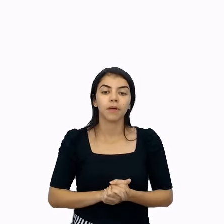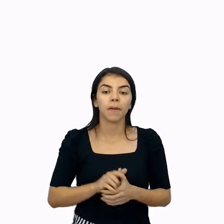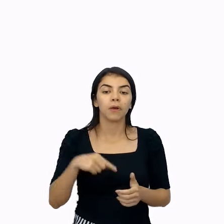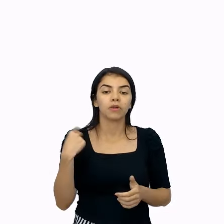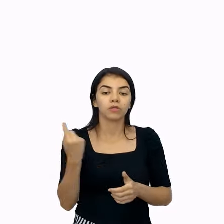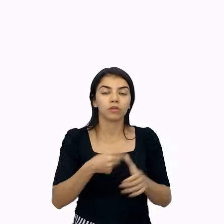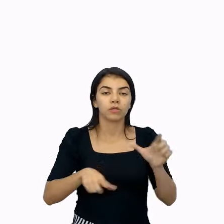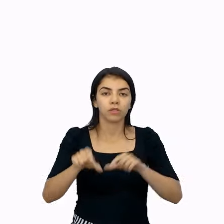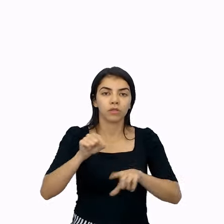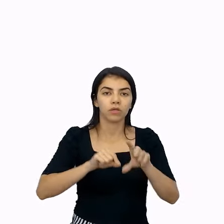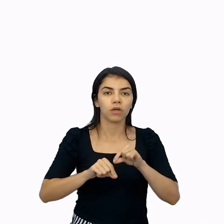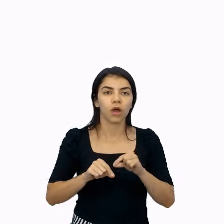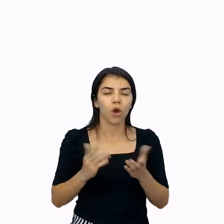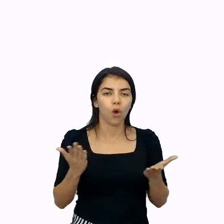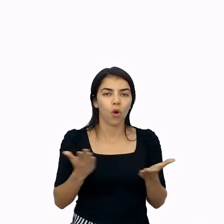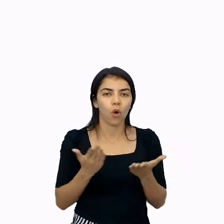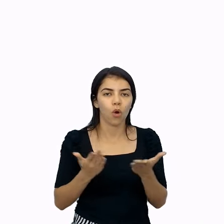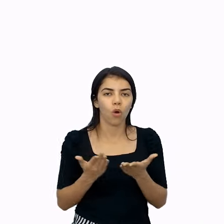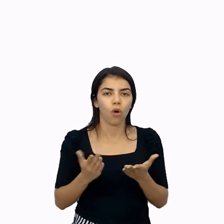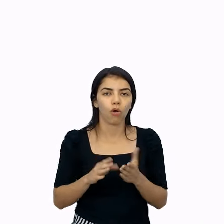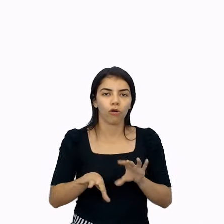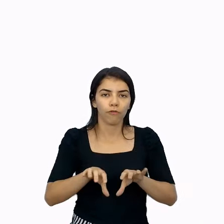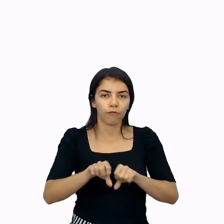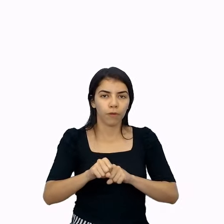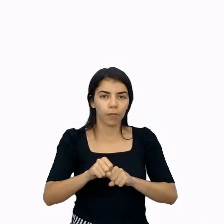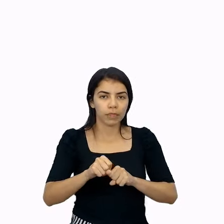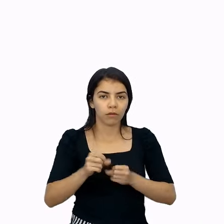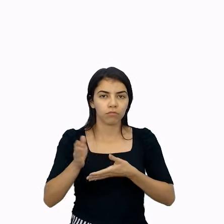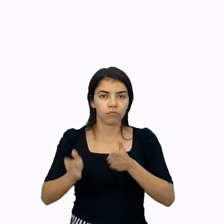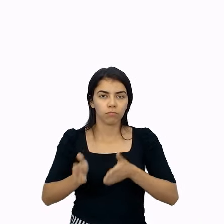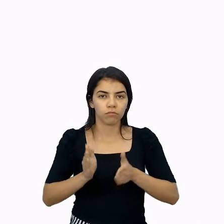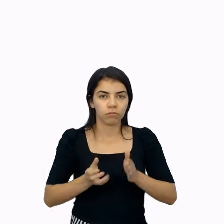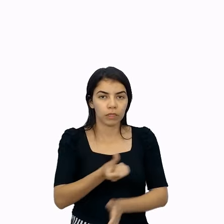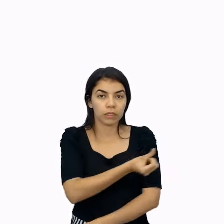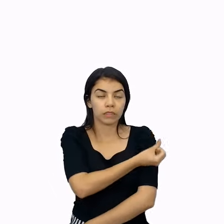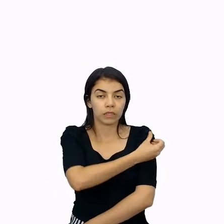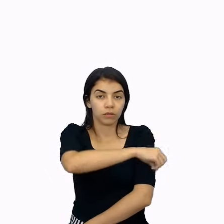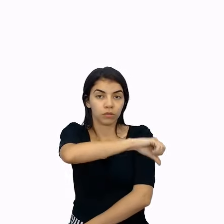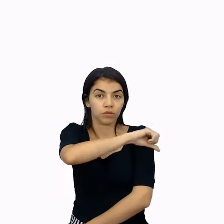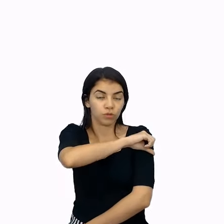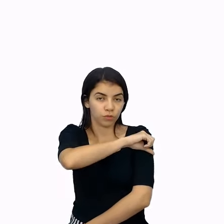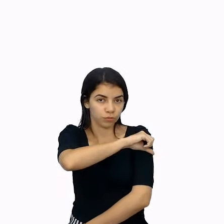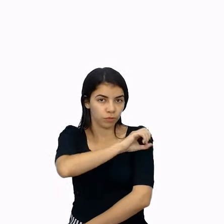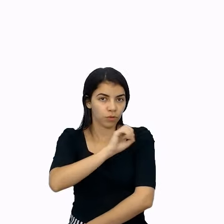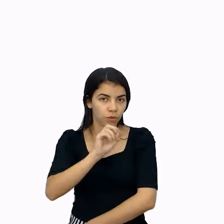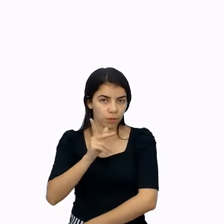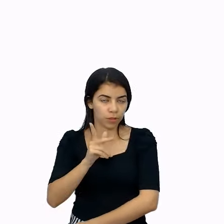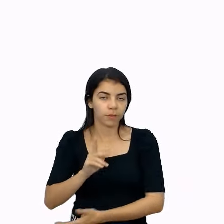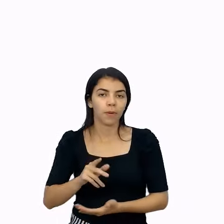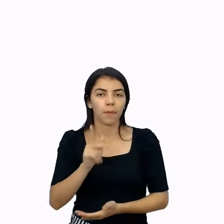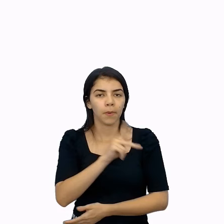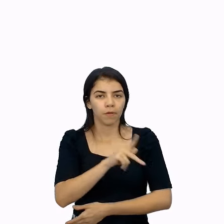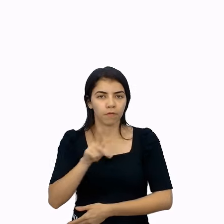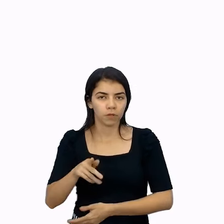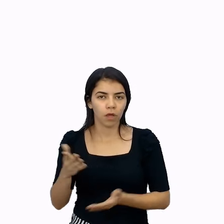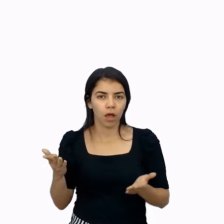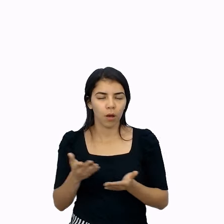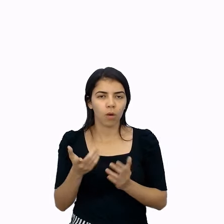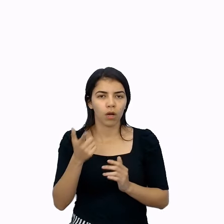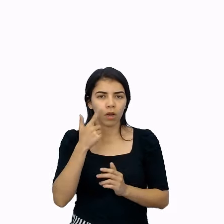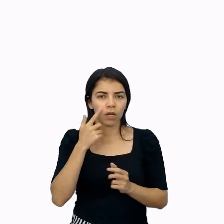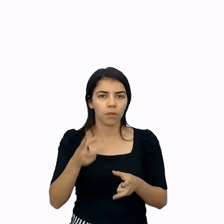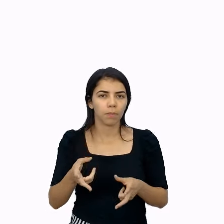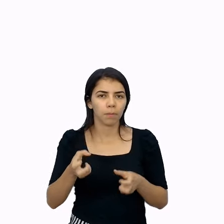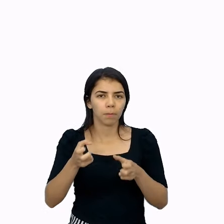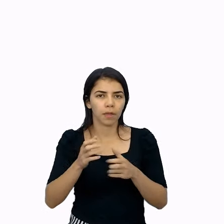selecionamos para esta formação de etapa o sexto e o nono ano. Podemos, então, professores, olhando para